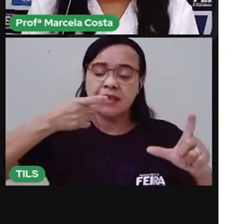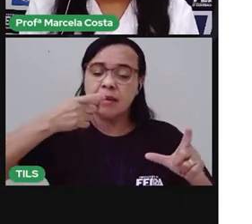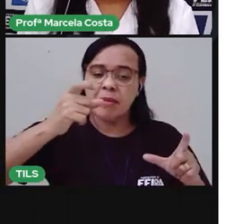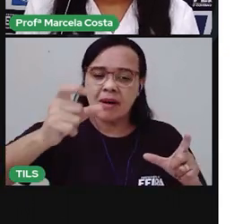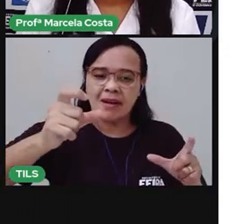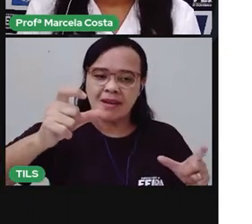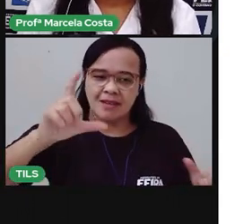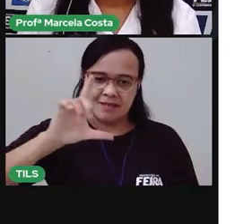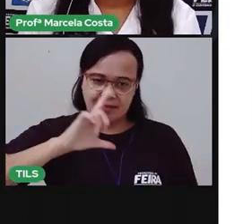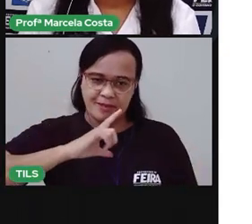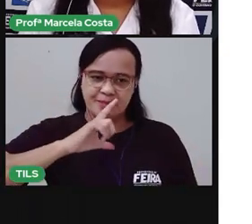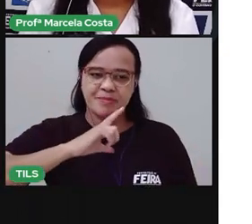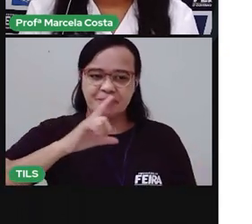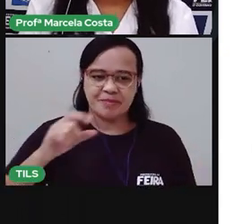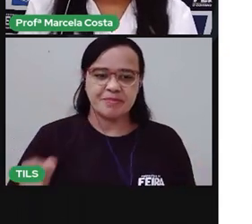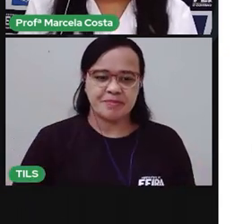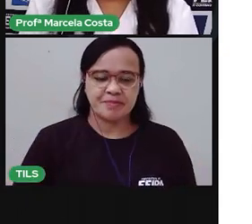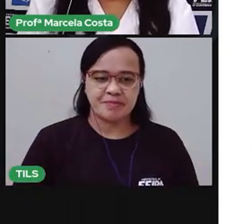palavra